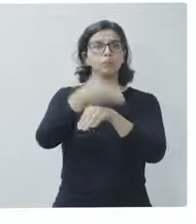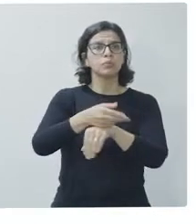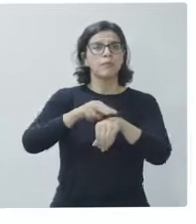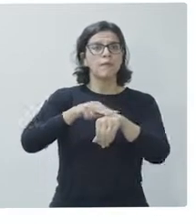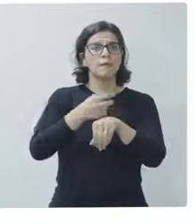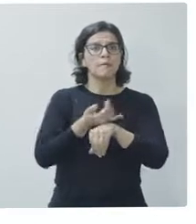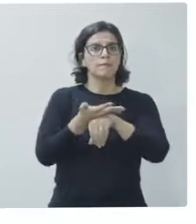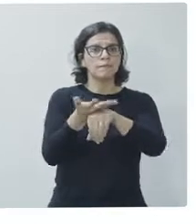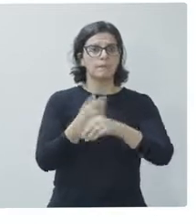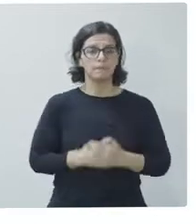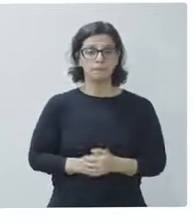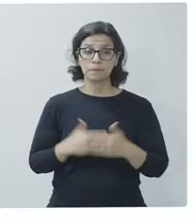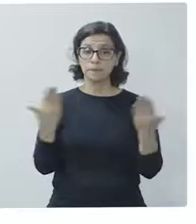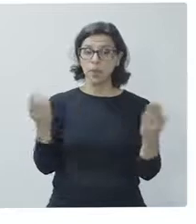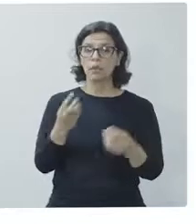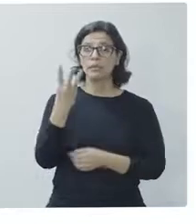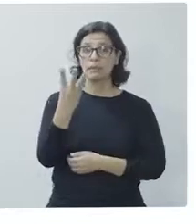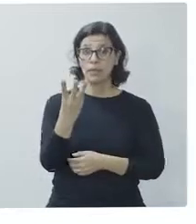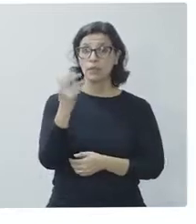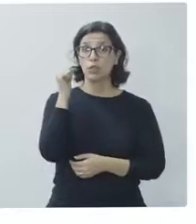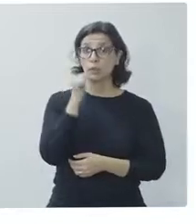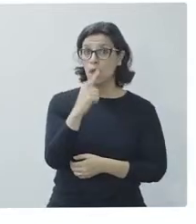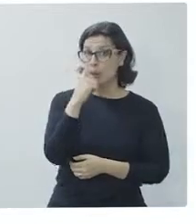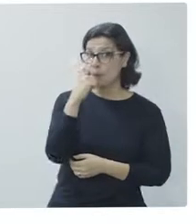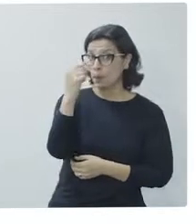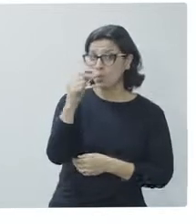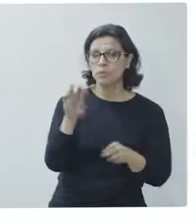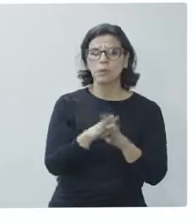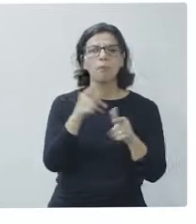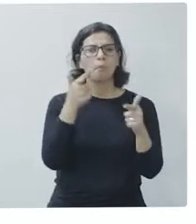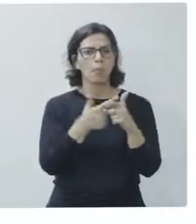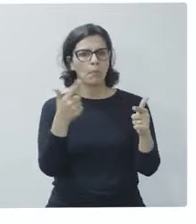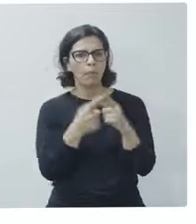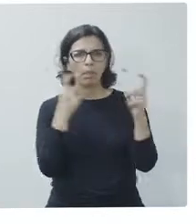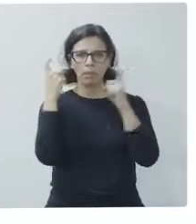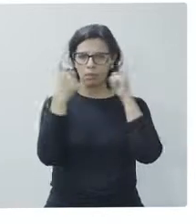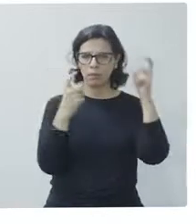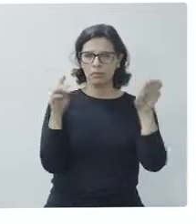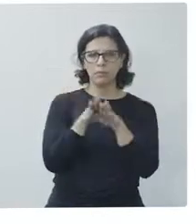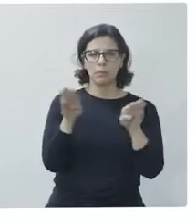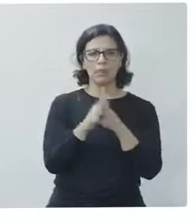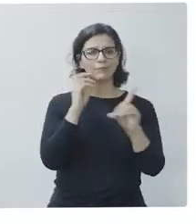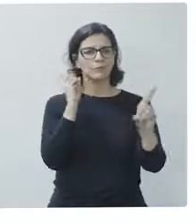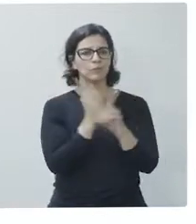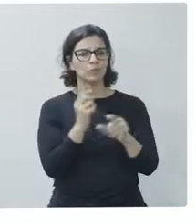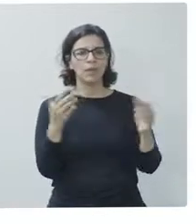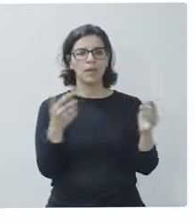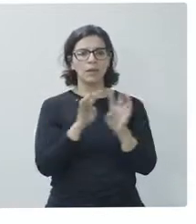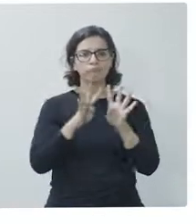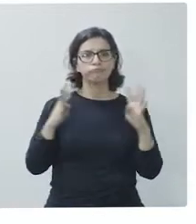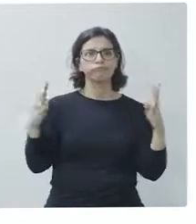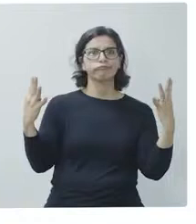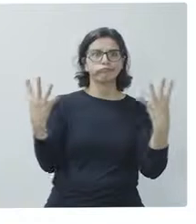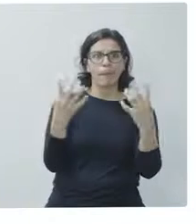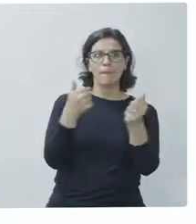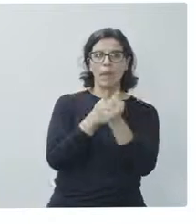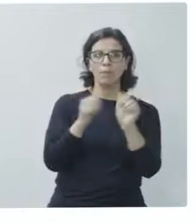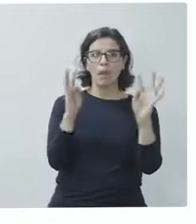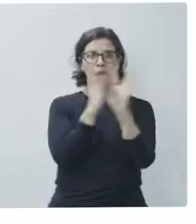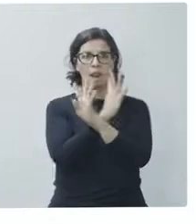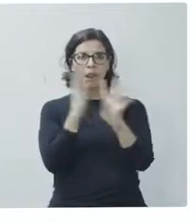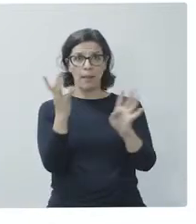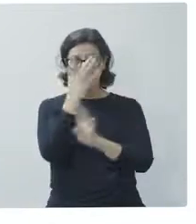jardim. Três bruxas, com seus problemas e preocupações, encontraram-se nas cercanias da